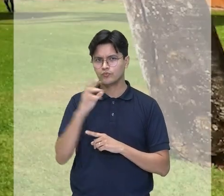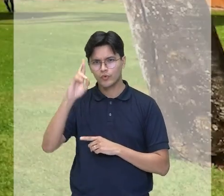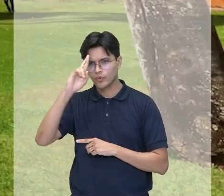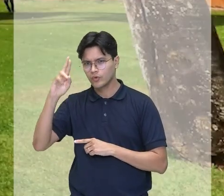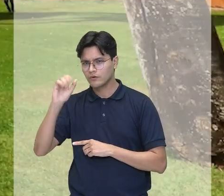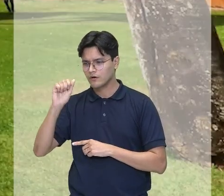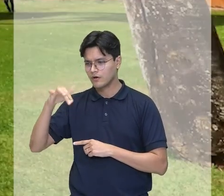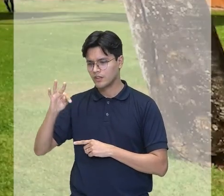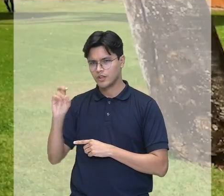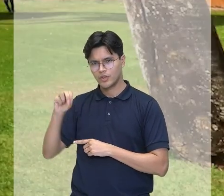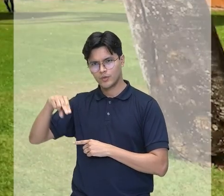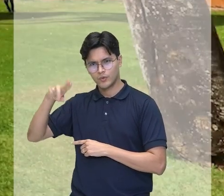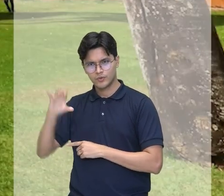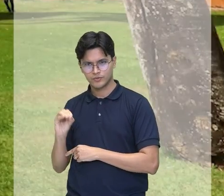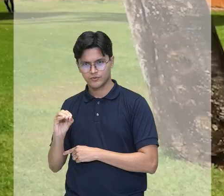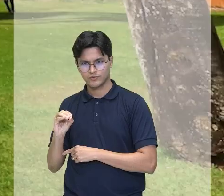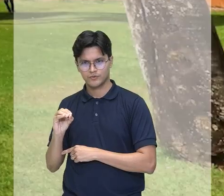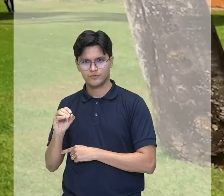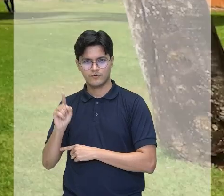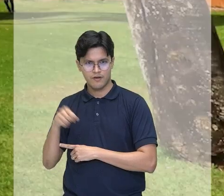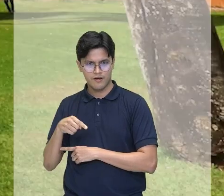vocês estão falando é Antônio Moraes?